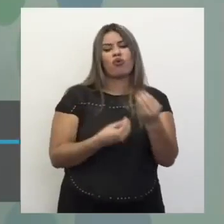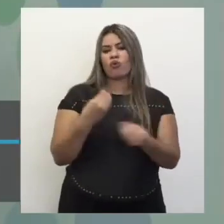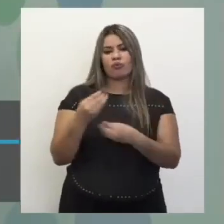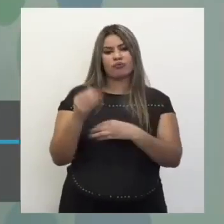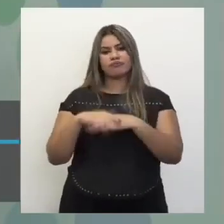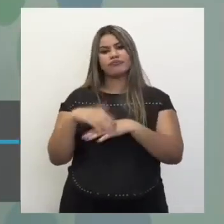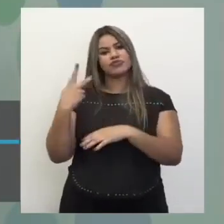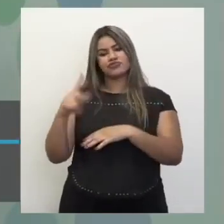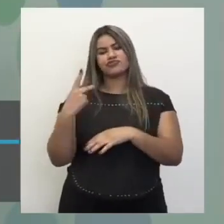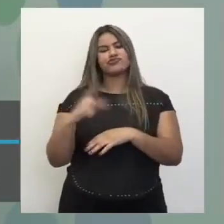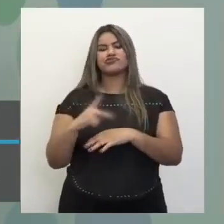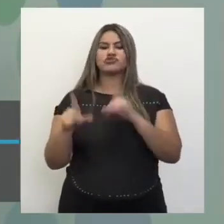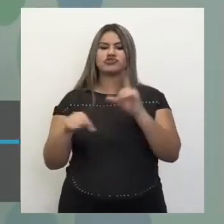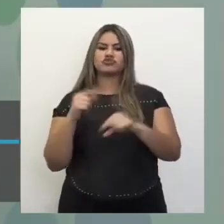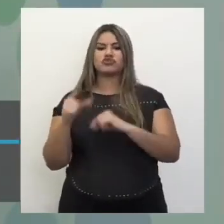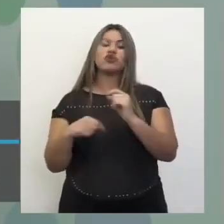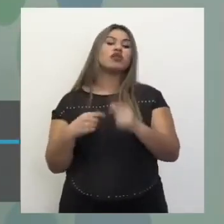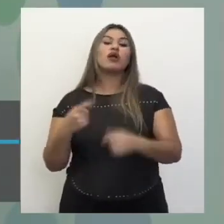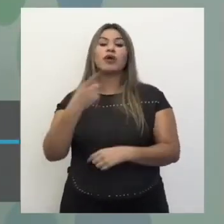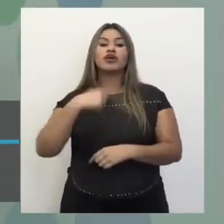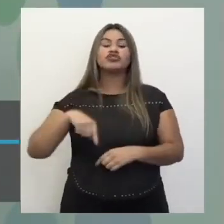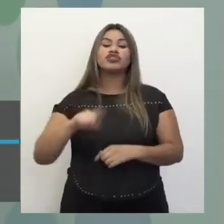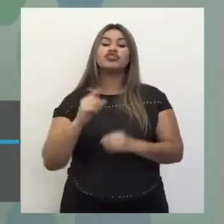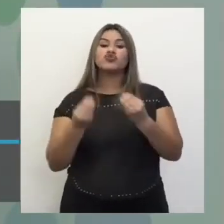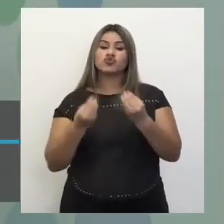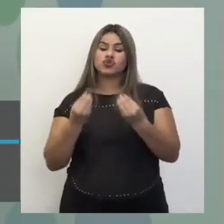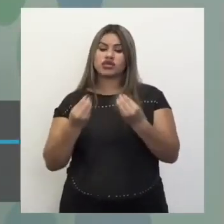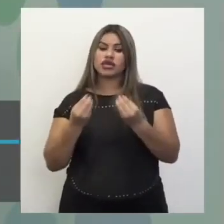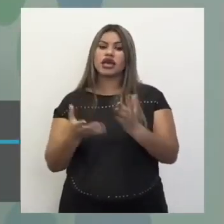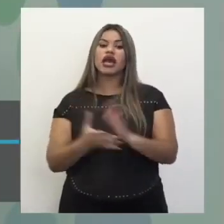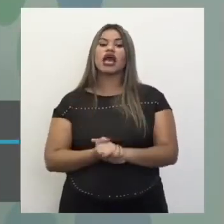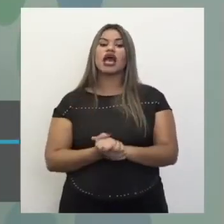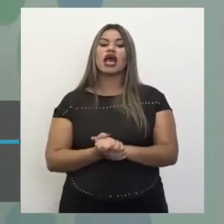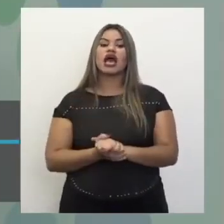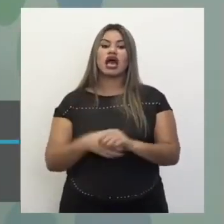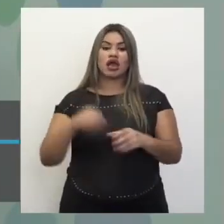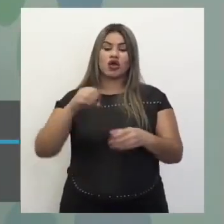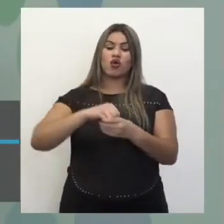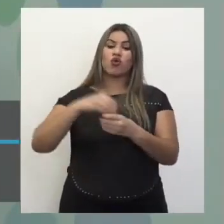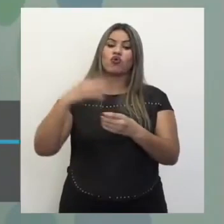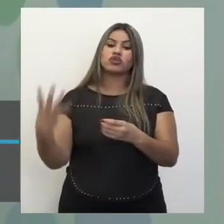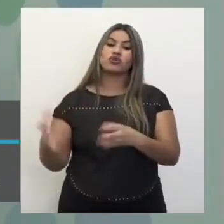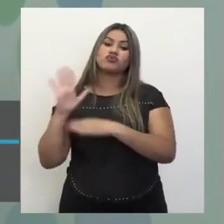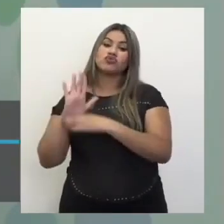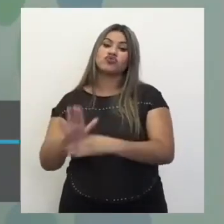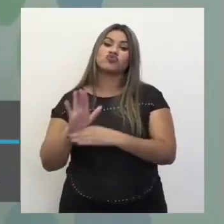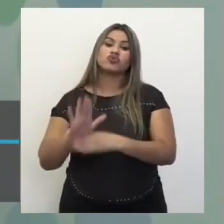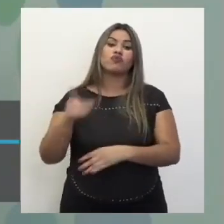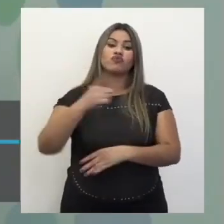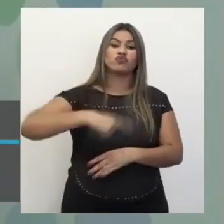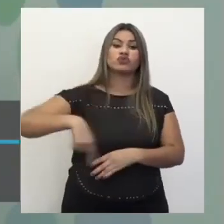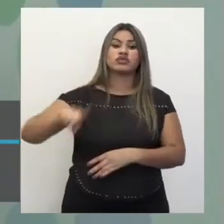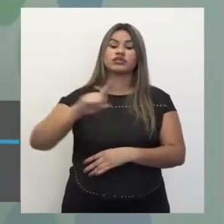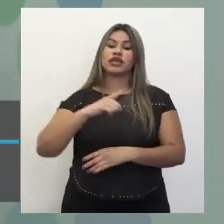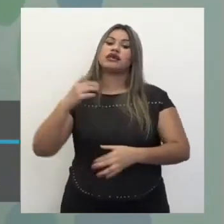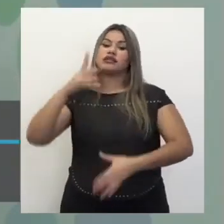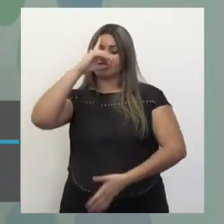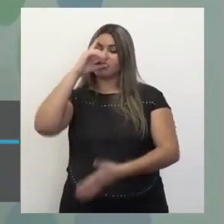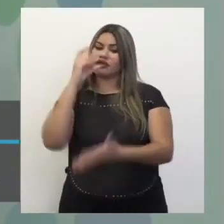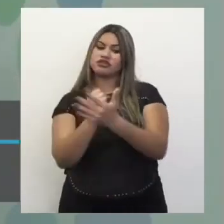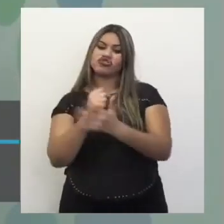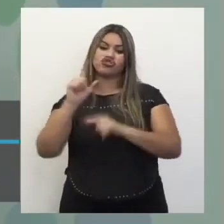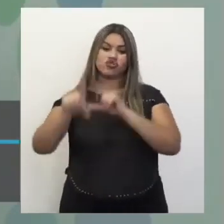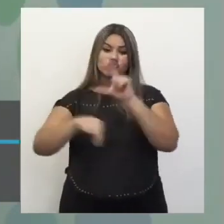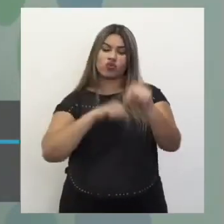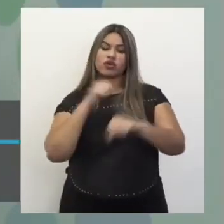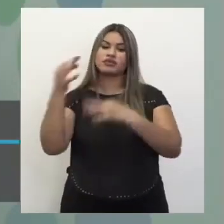o nosso papel aqui é trazer para vocês munição, digamos assim, munir vocês de condições de fazerem as suas